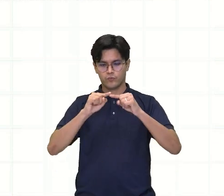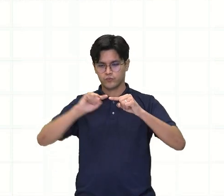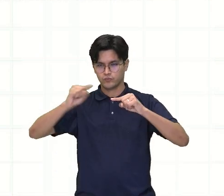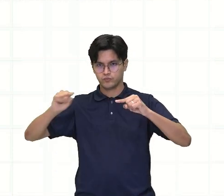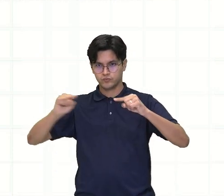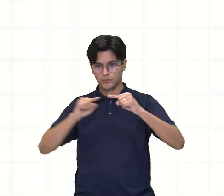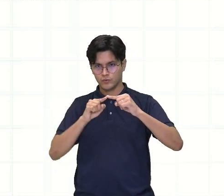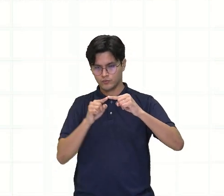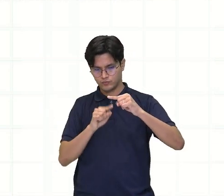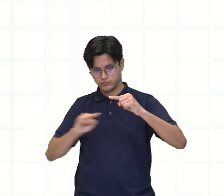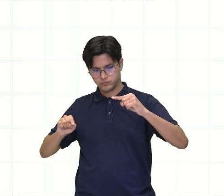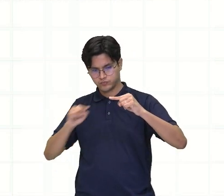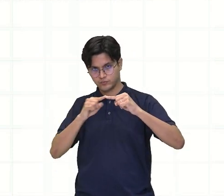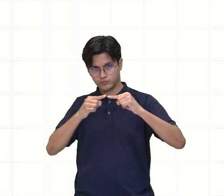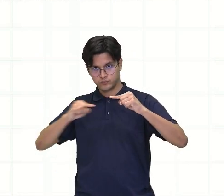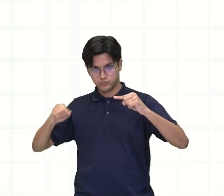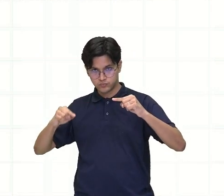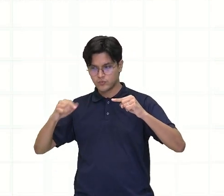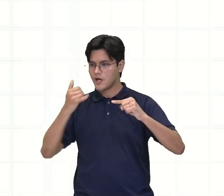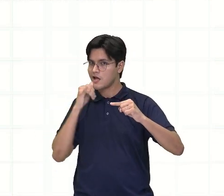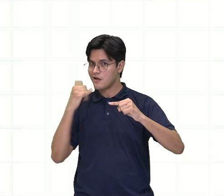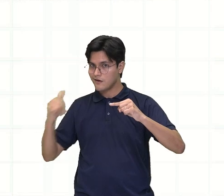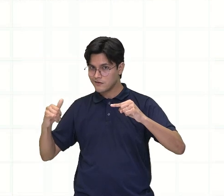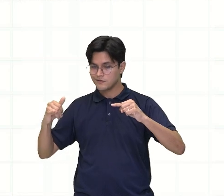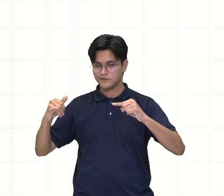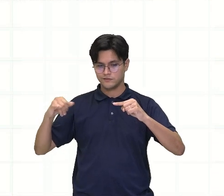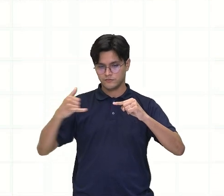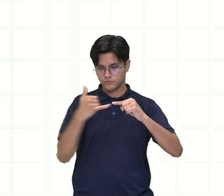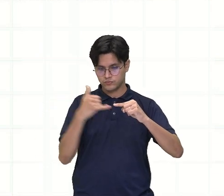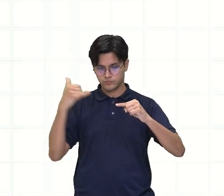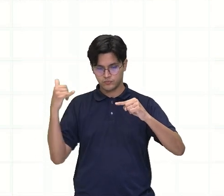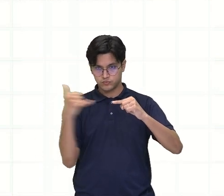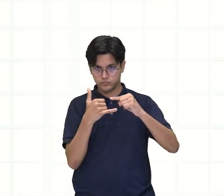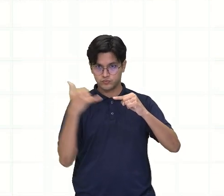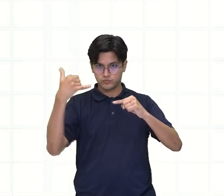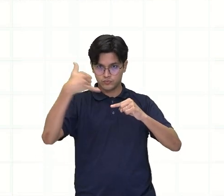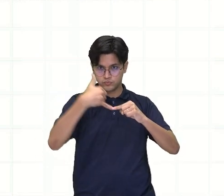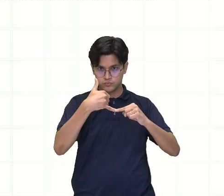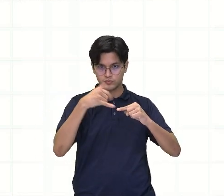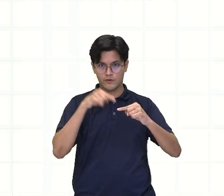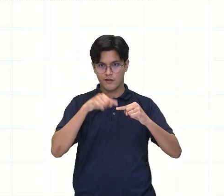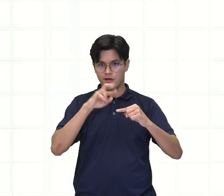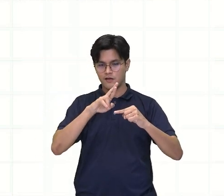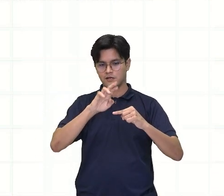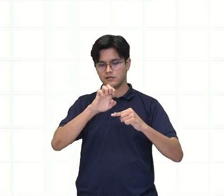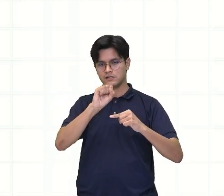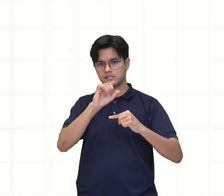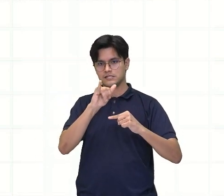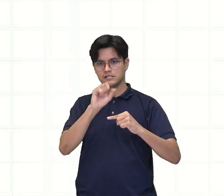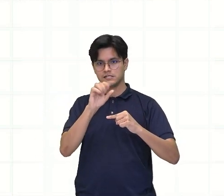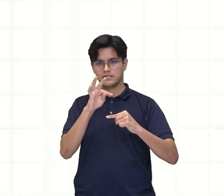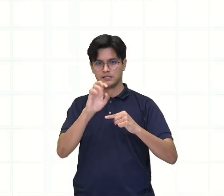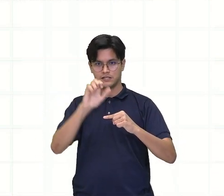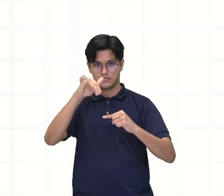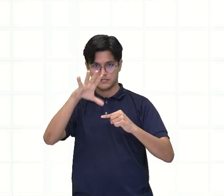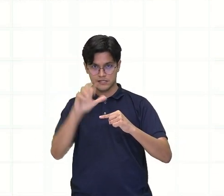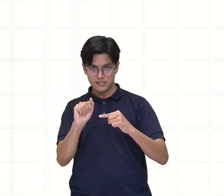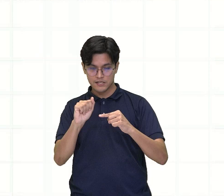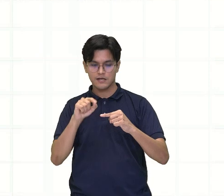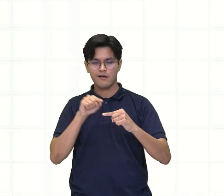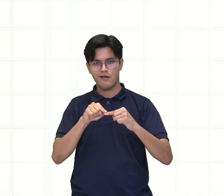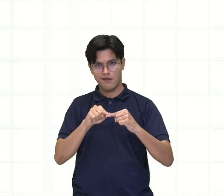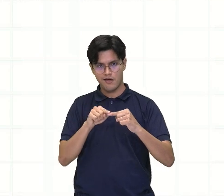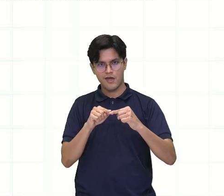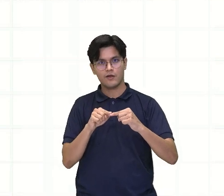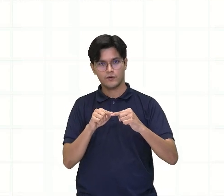condução da eletricidade que passa para a resistência. Então, a resistência aquece